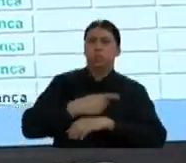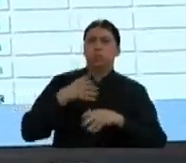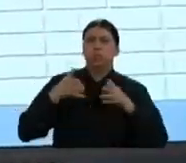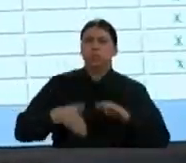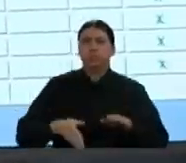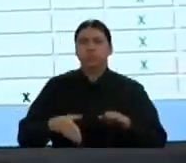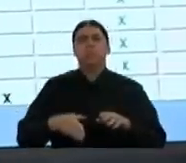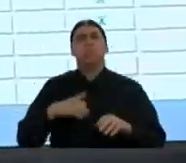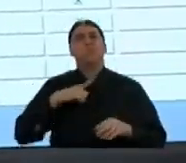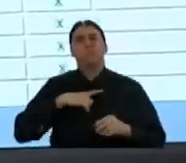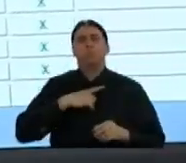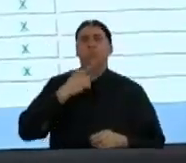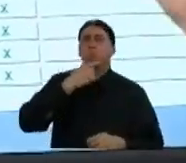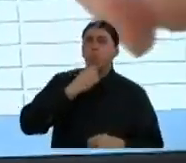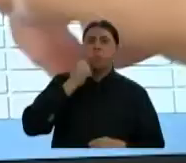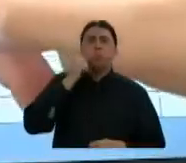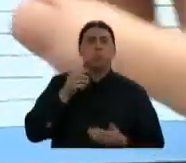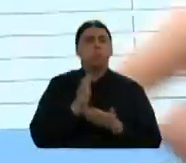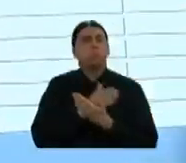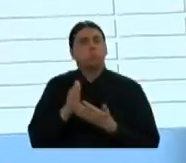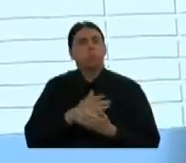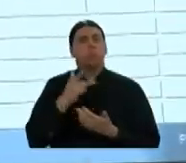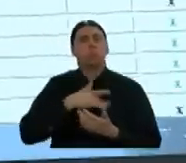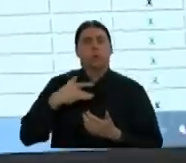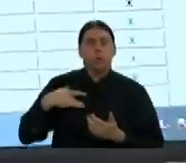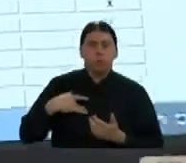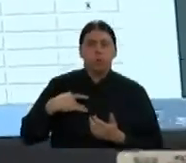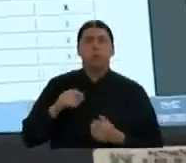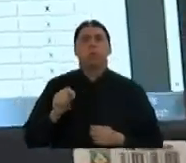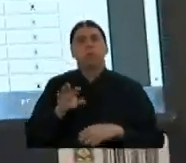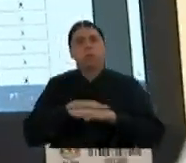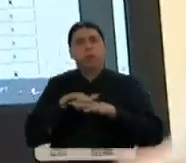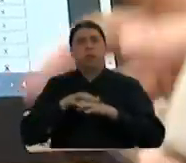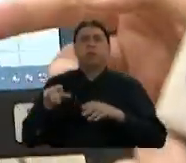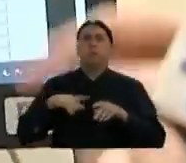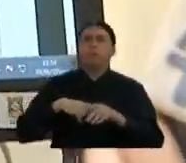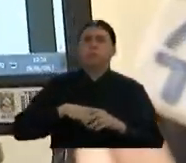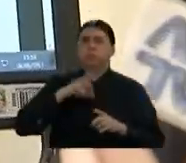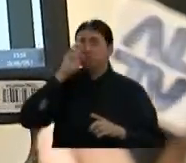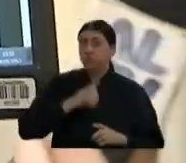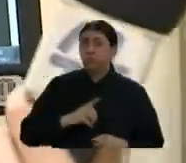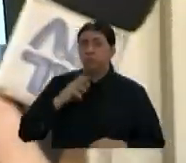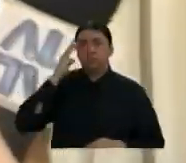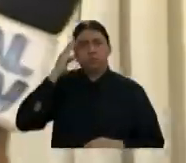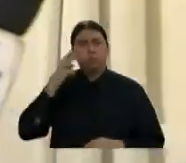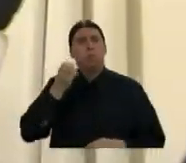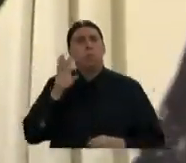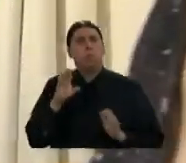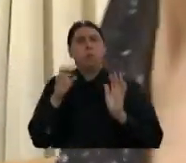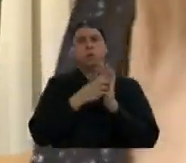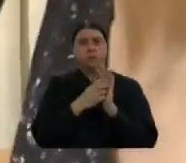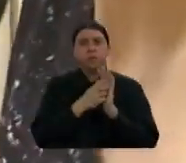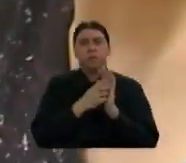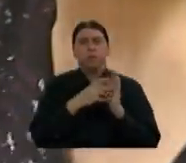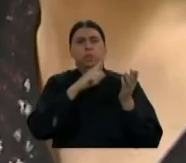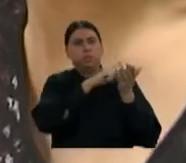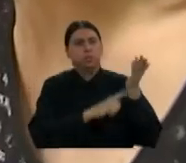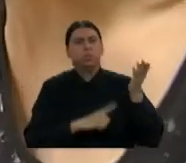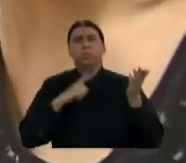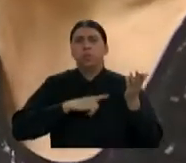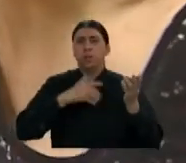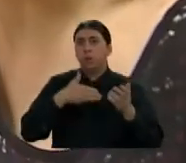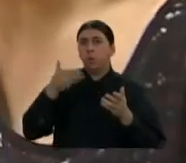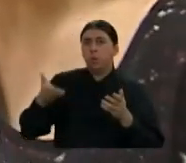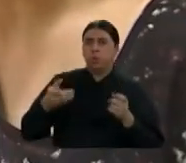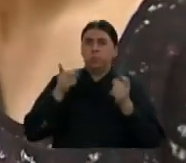raça além da situação de saúde se ela possui alguma deficiência física mental ou hiv a planilha tem ainda uma outra observação